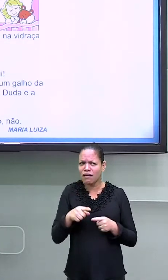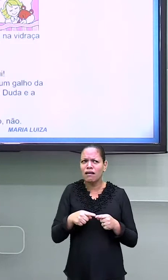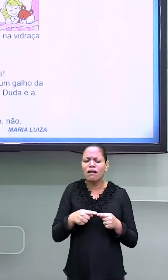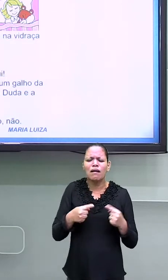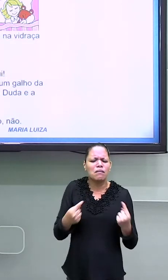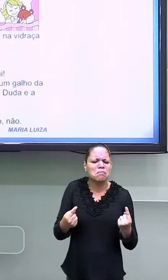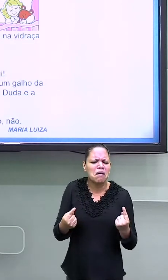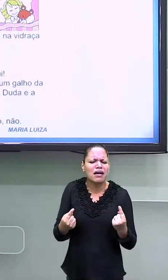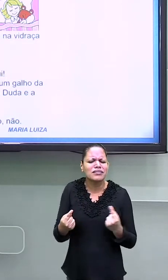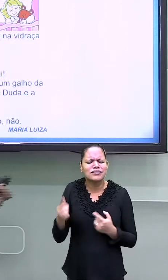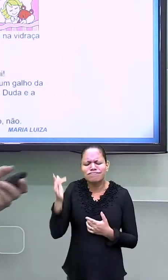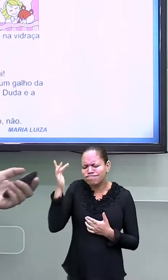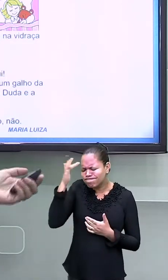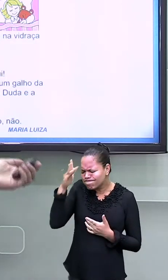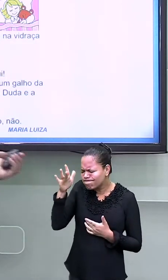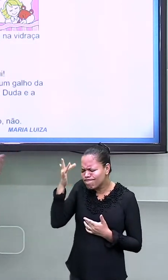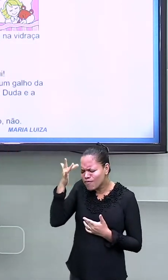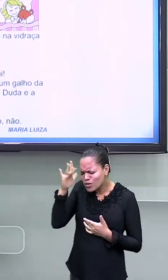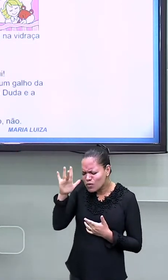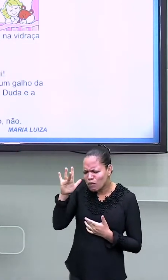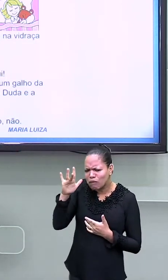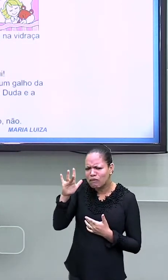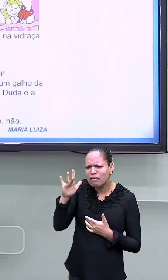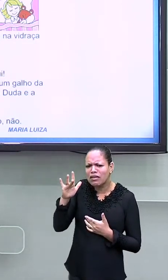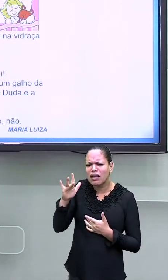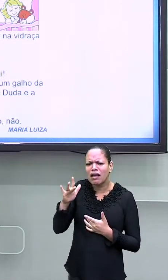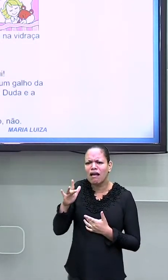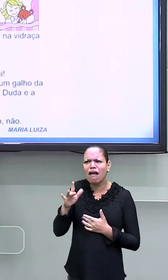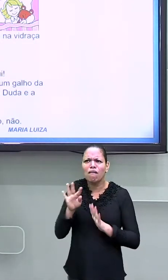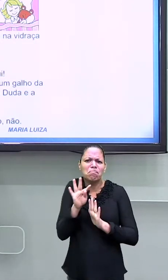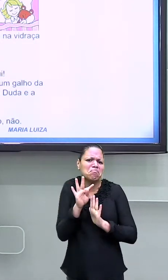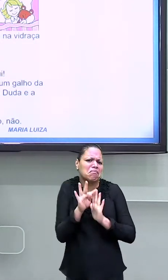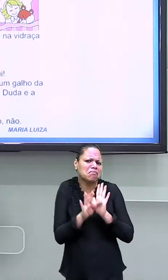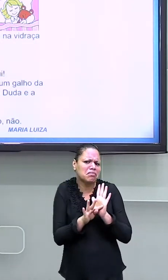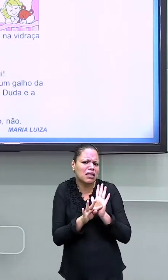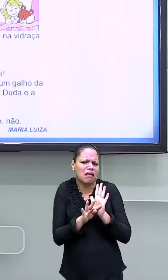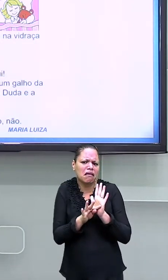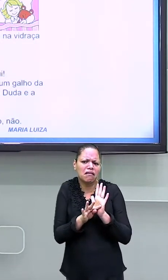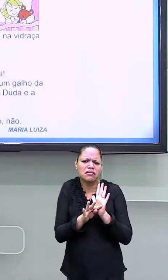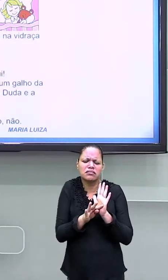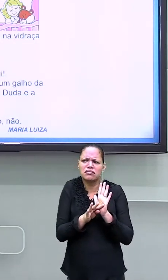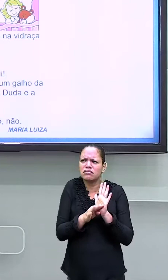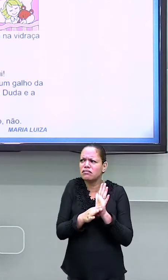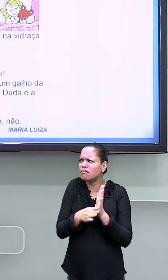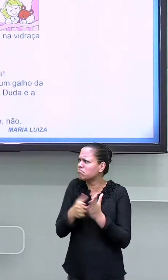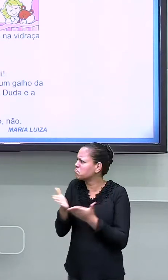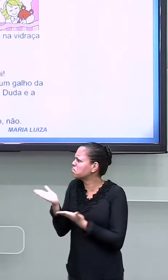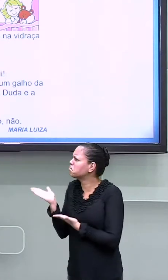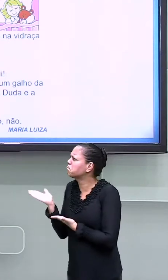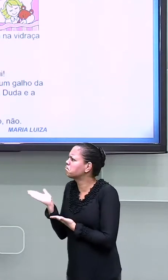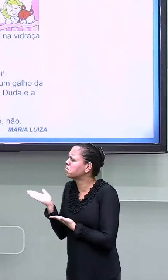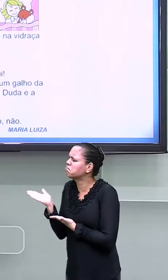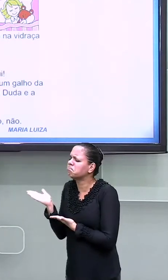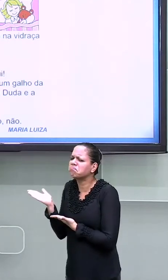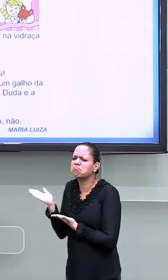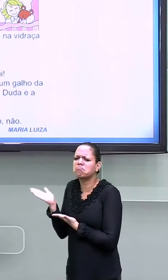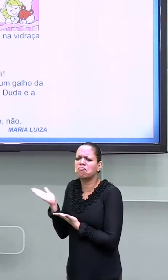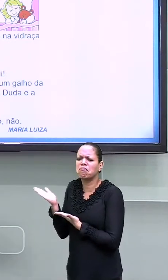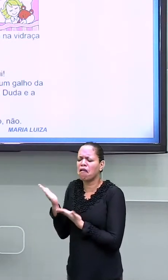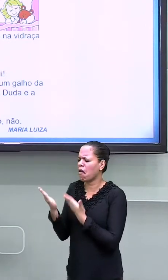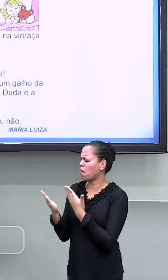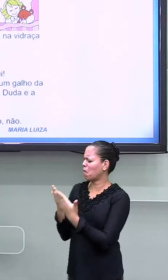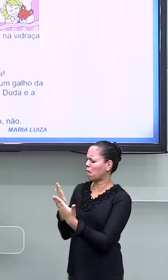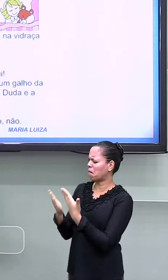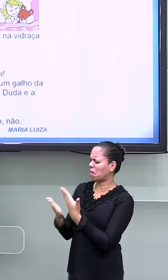mas eu fico na dúvida. Por exemplo, aqui no texto parece que é mais de um parágrafo, né? Porque essa frase aqui ela é maior. Só